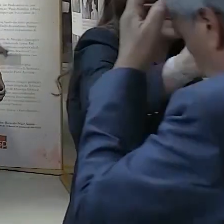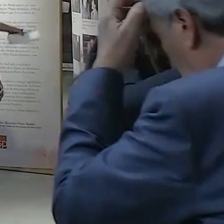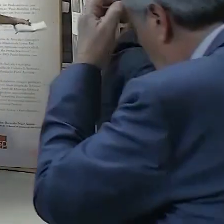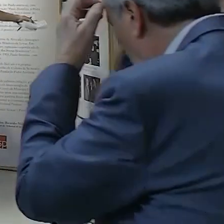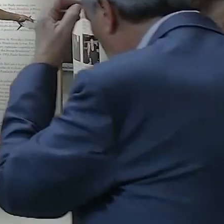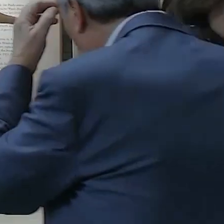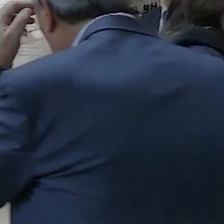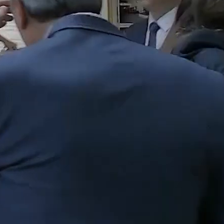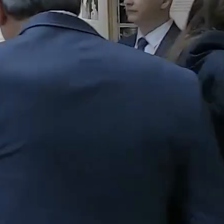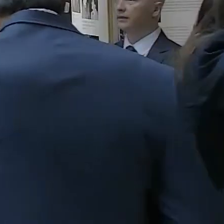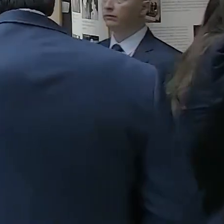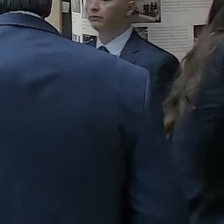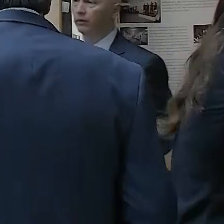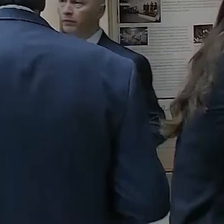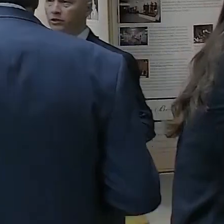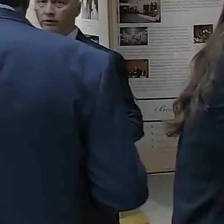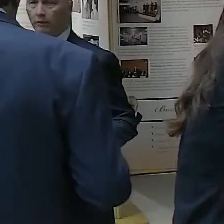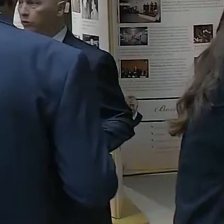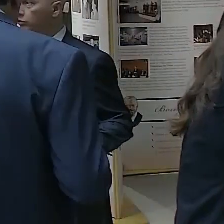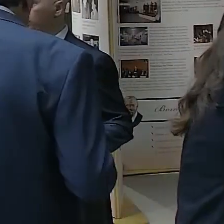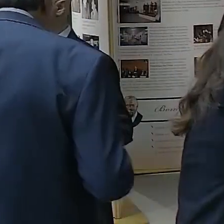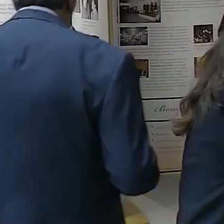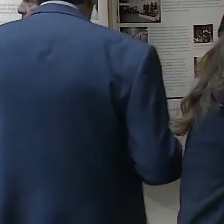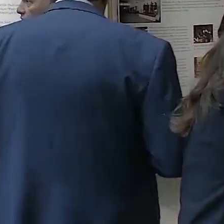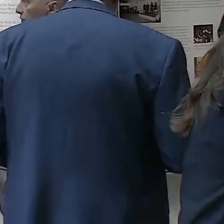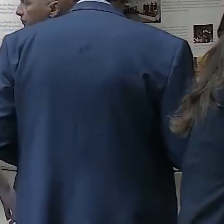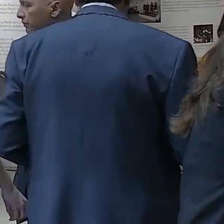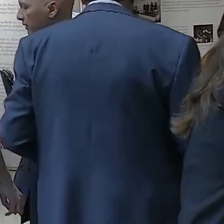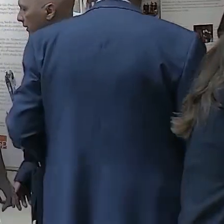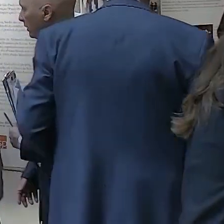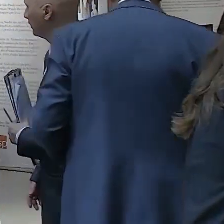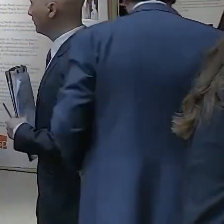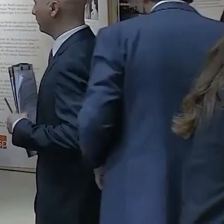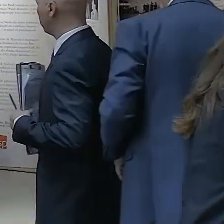Nós estamos devendo aparecer nos eventos do Aldir.